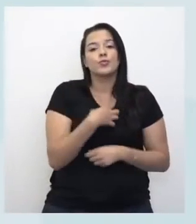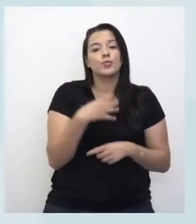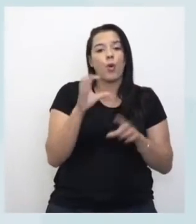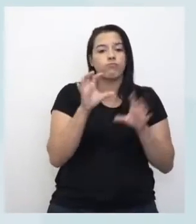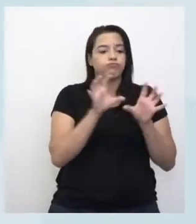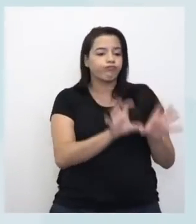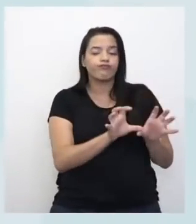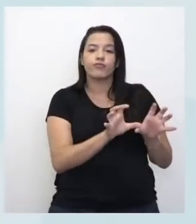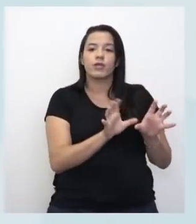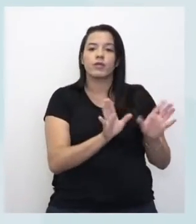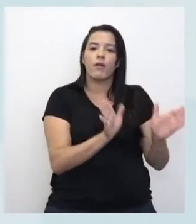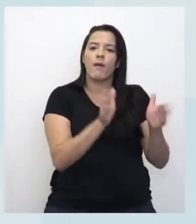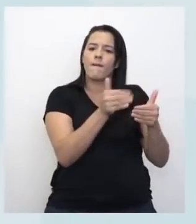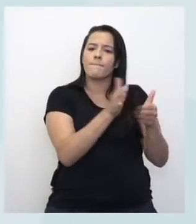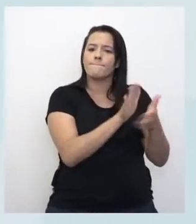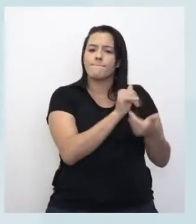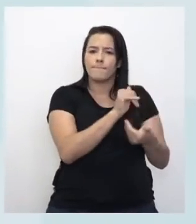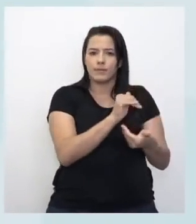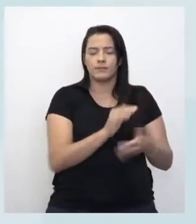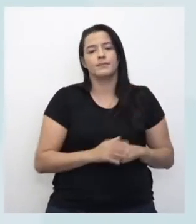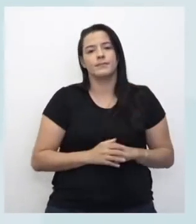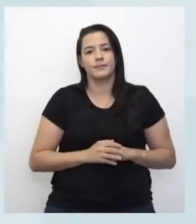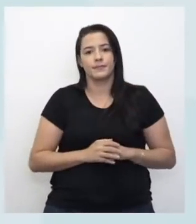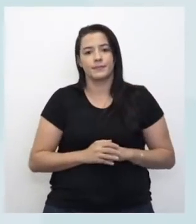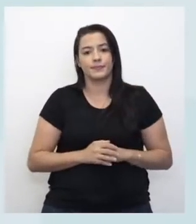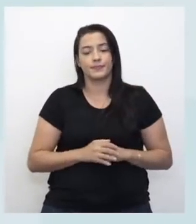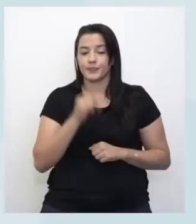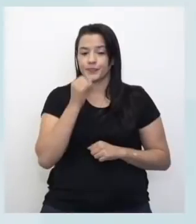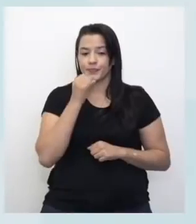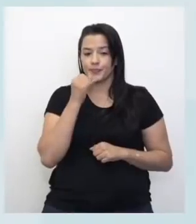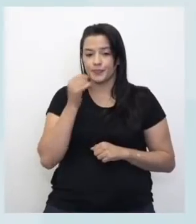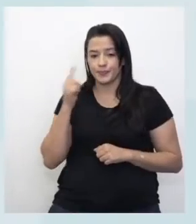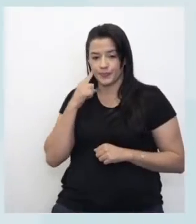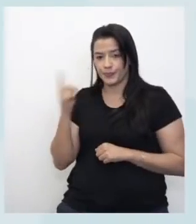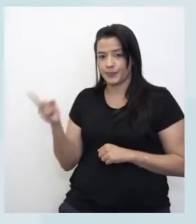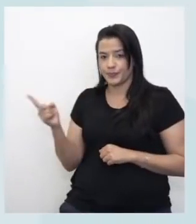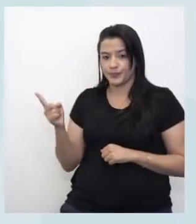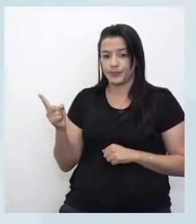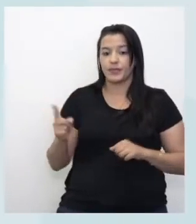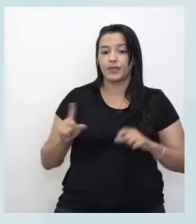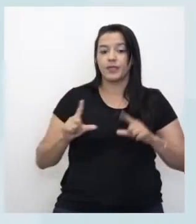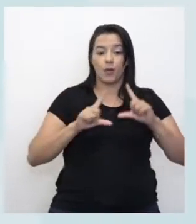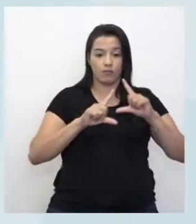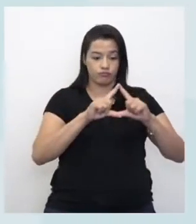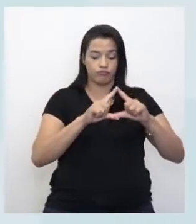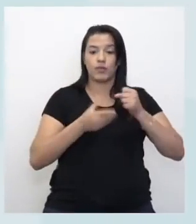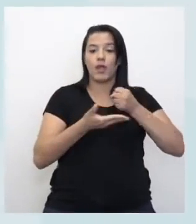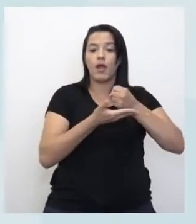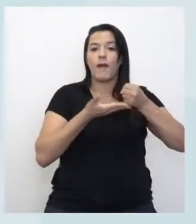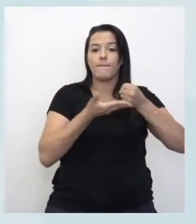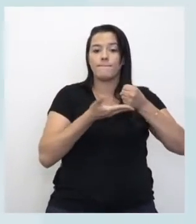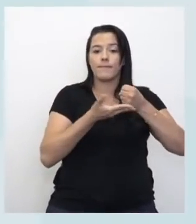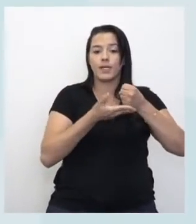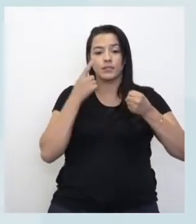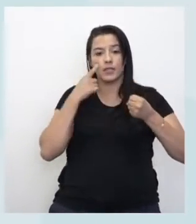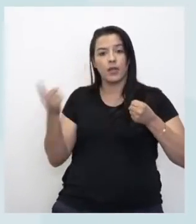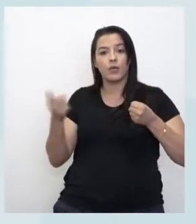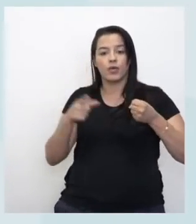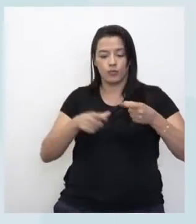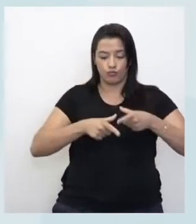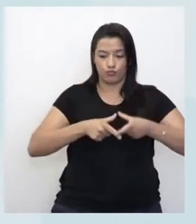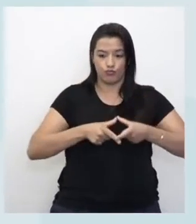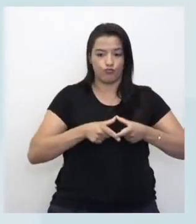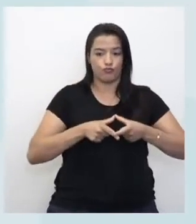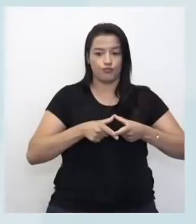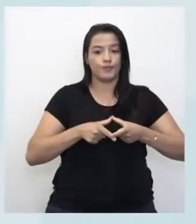suas bases. Por exemplo, esta figura, a base dela é um triângulo, então o